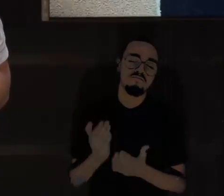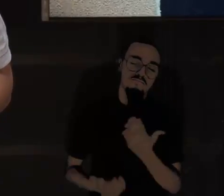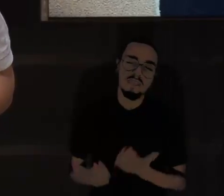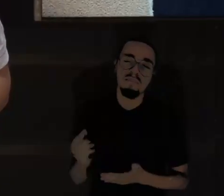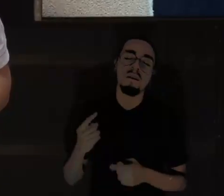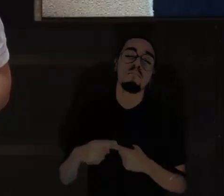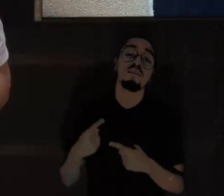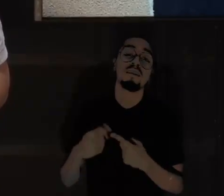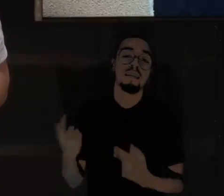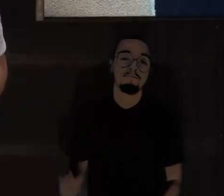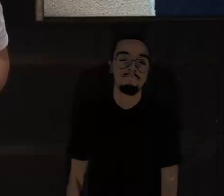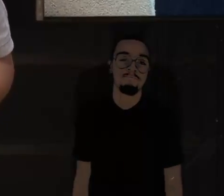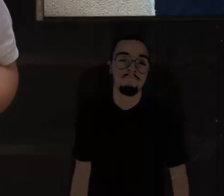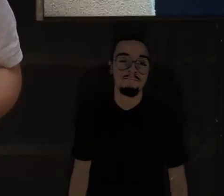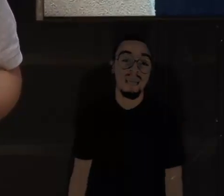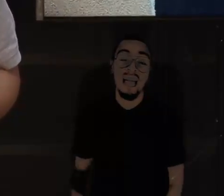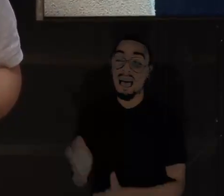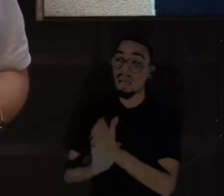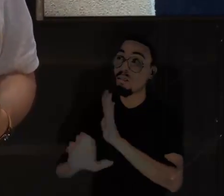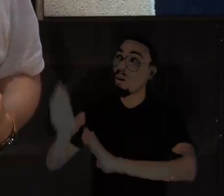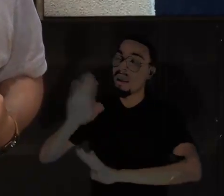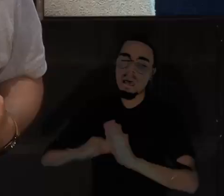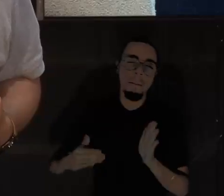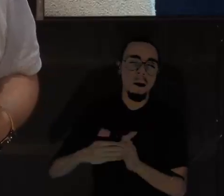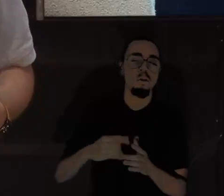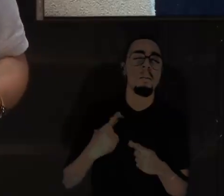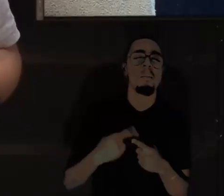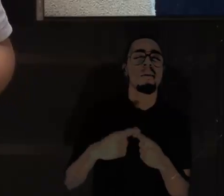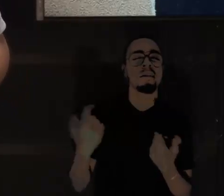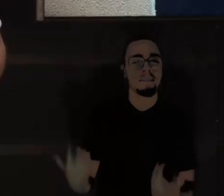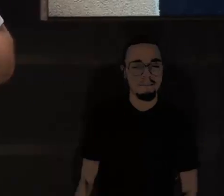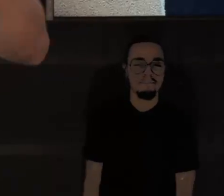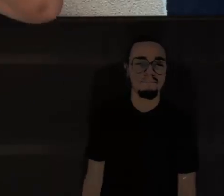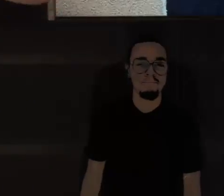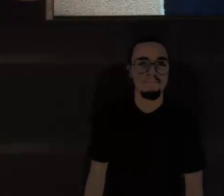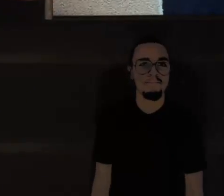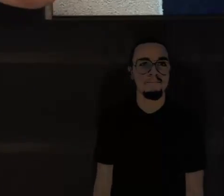seu chamado? Cadê seu chamado? Cadê seu chamado?